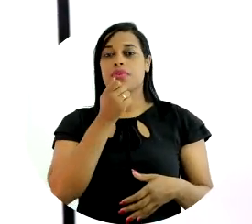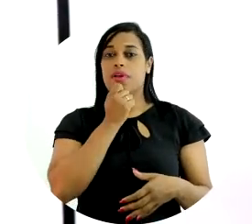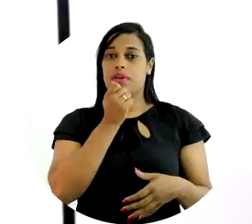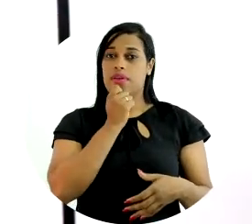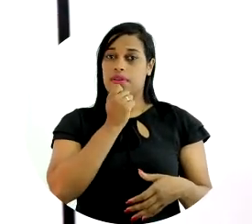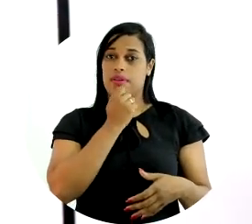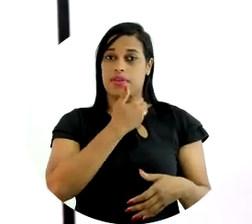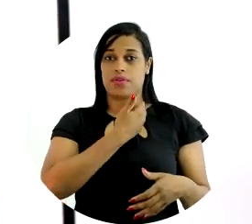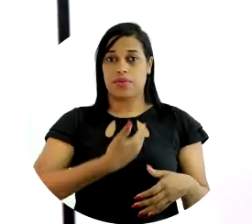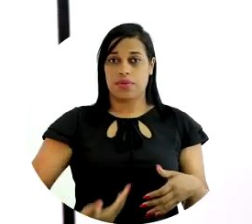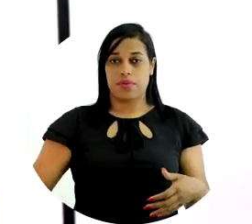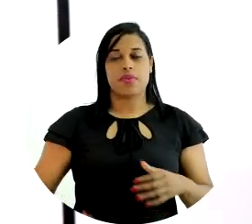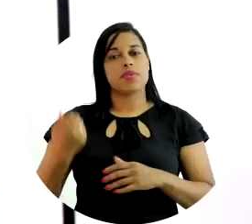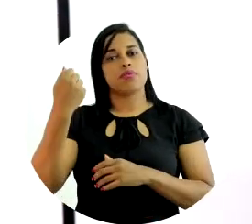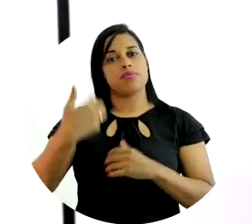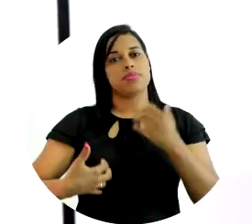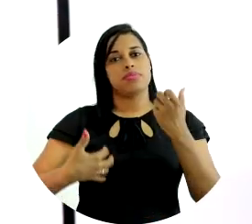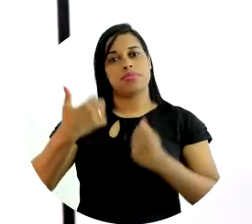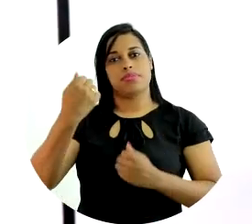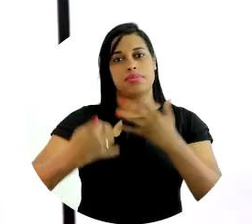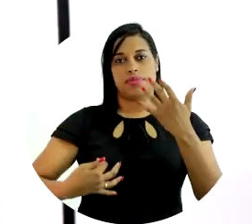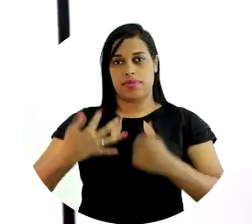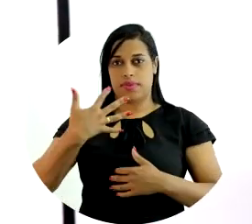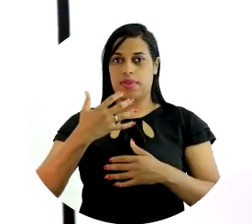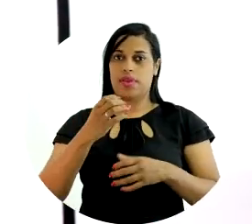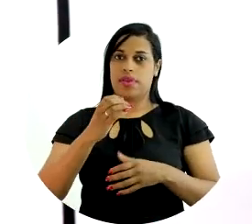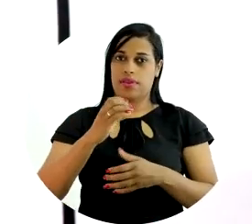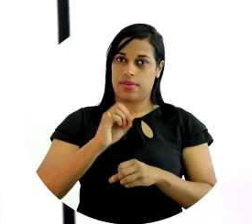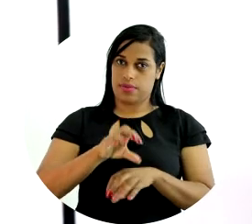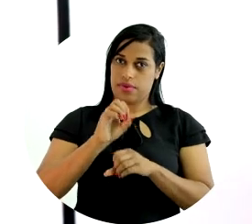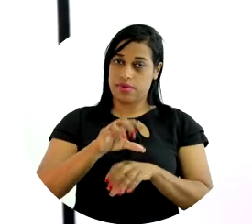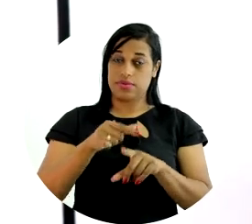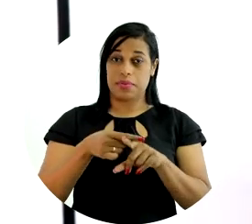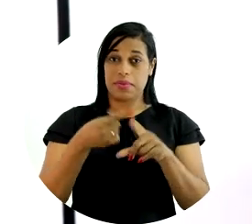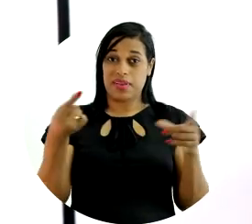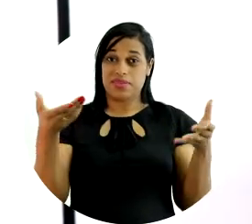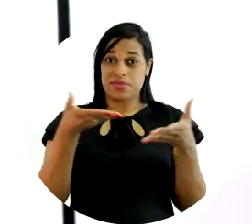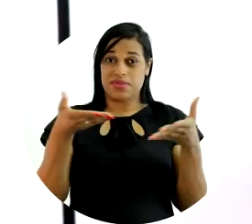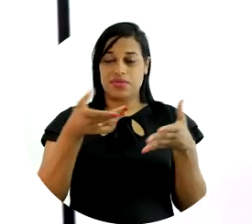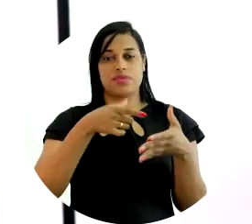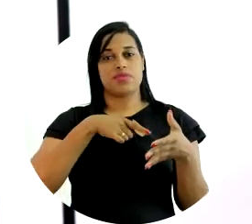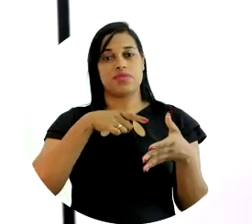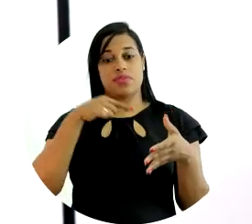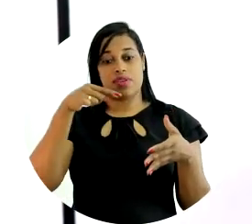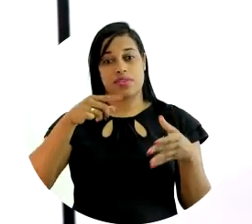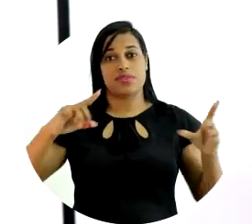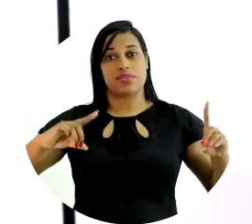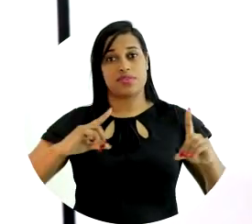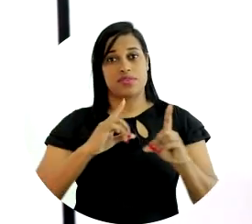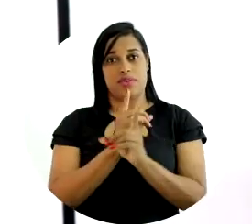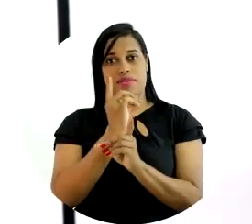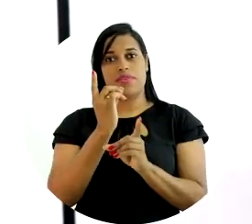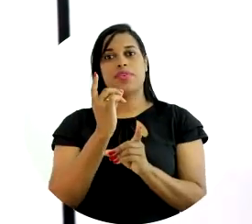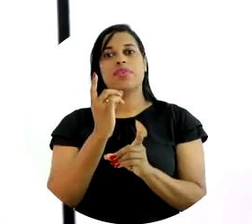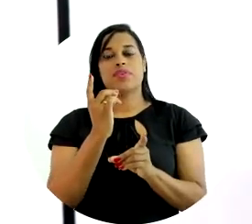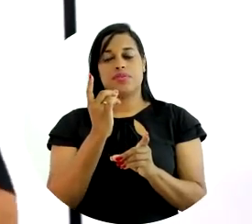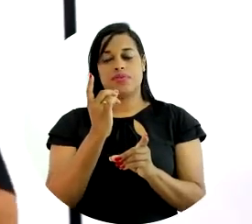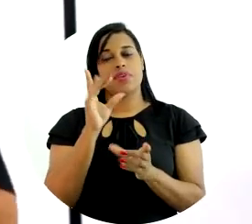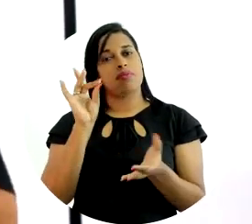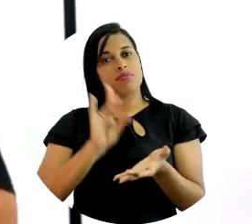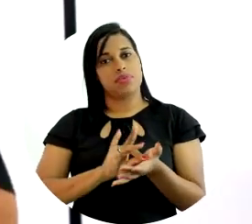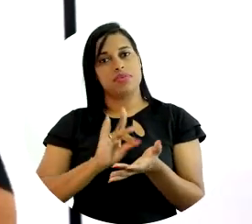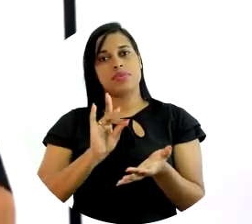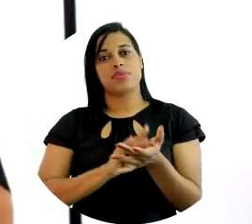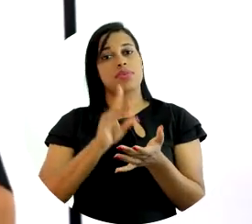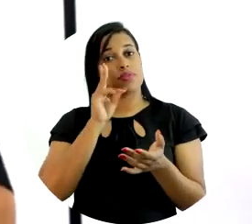ainda é um governo que e traçar metas para a educação é hoje isto é